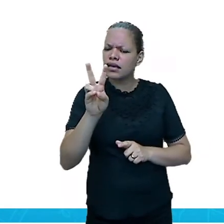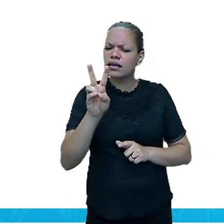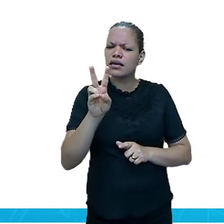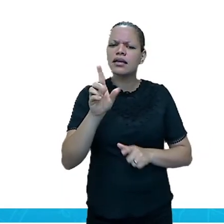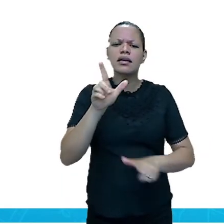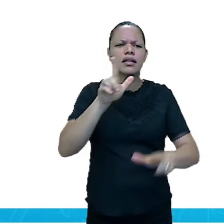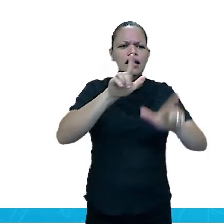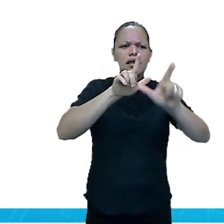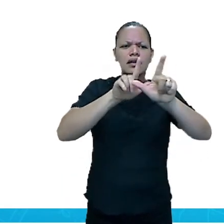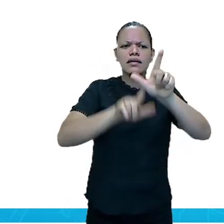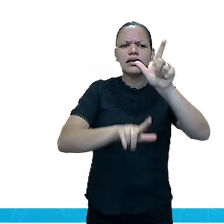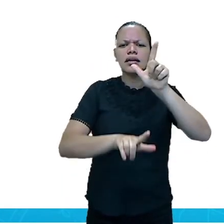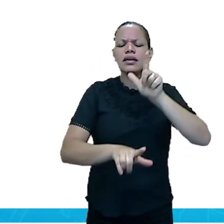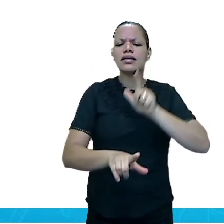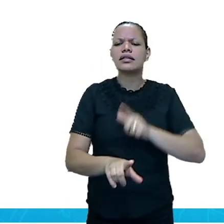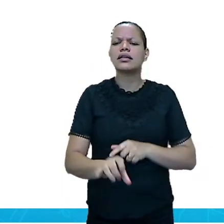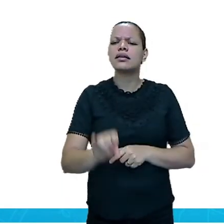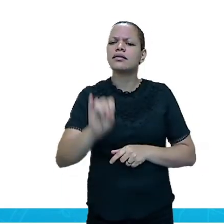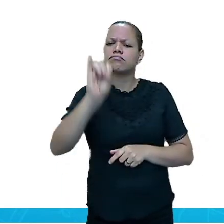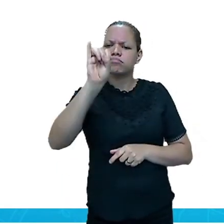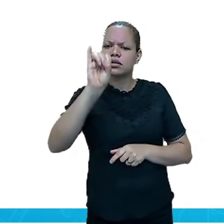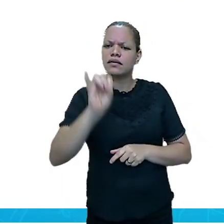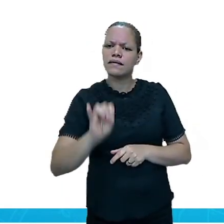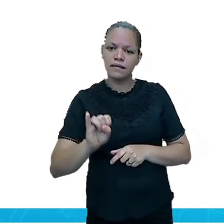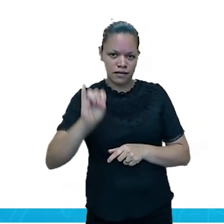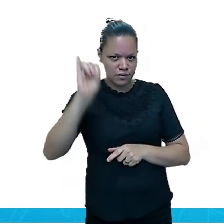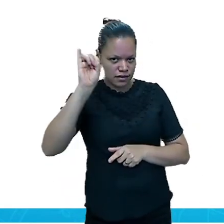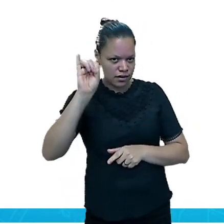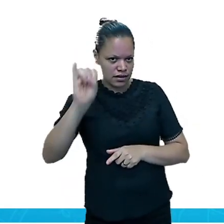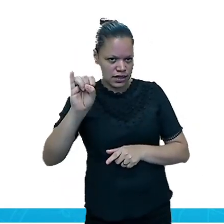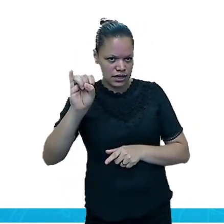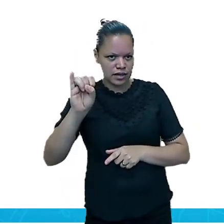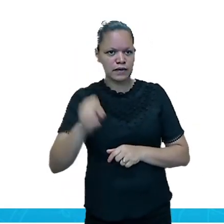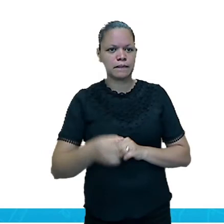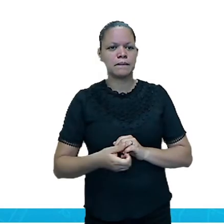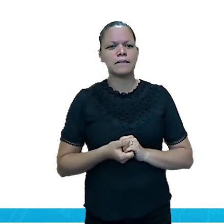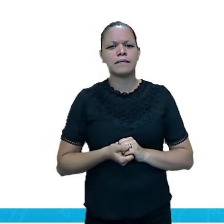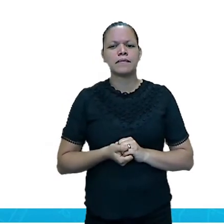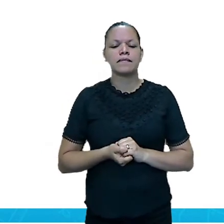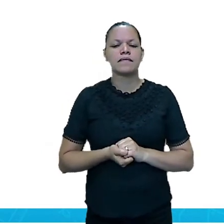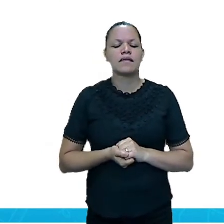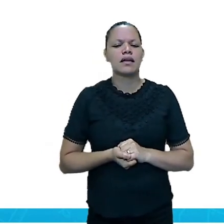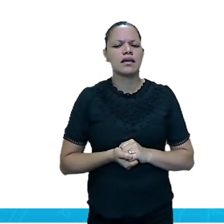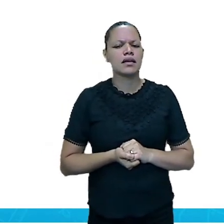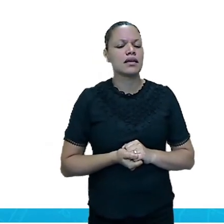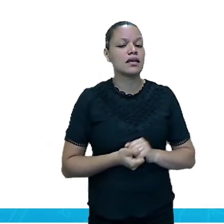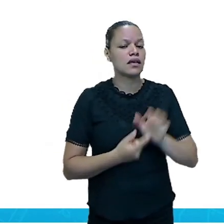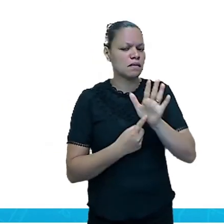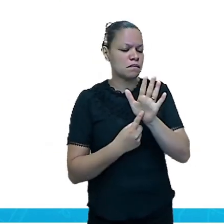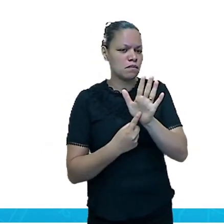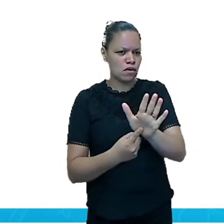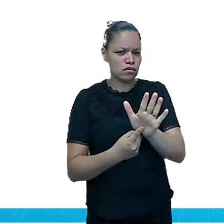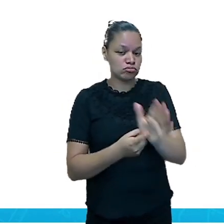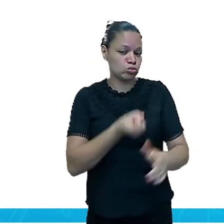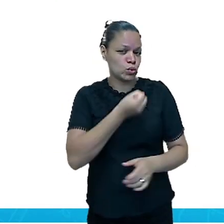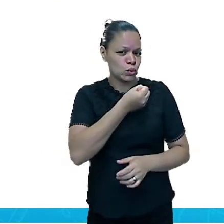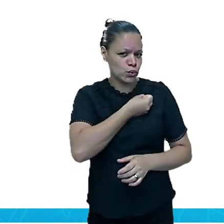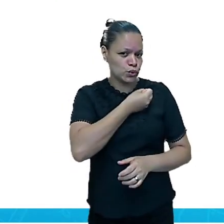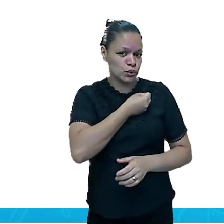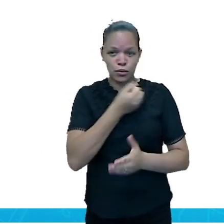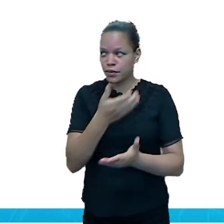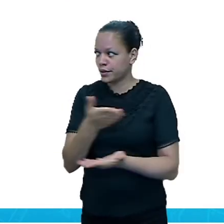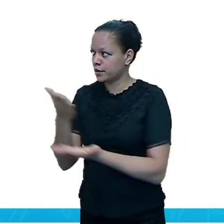o 5 e duas letras I, nós temos o número 2, que ao somar, né, no nosso